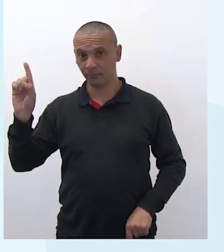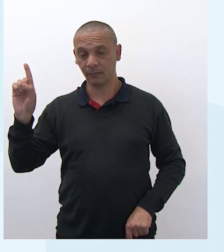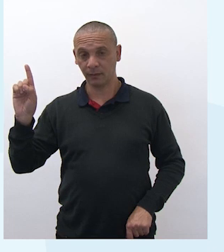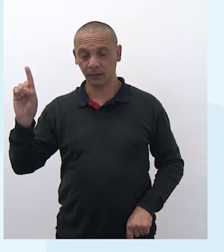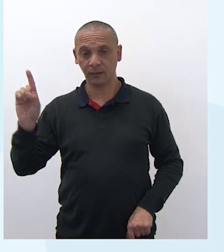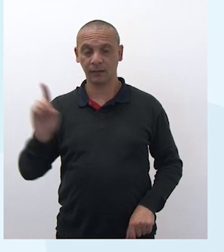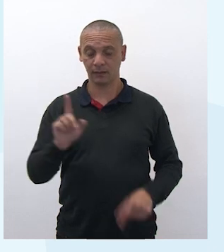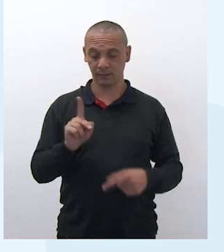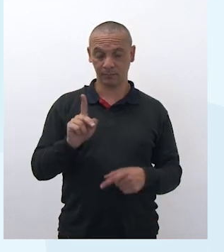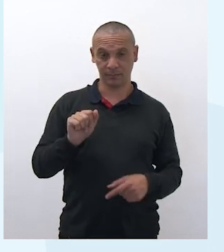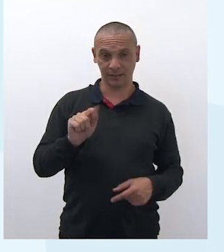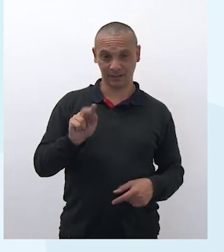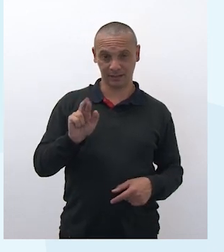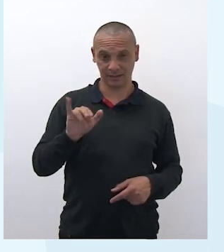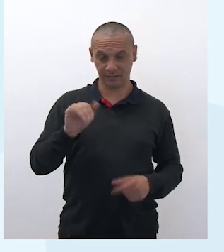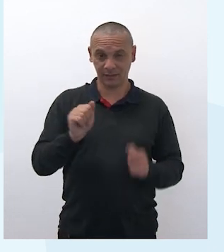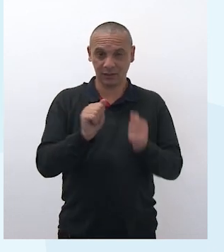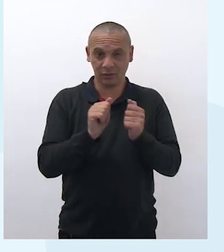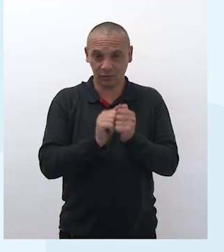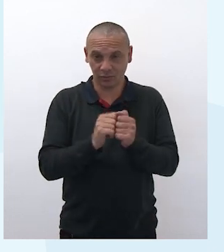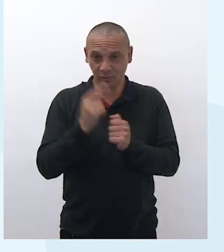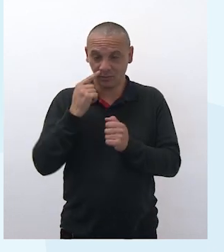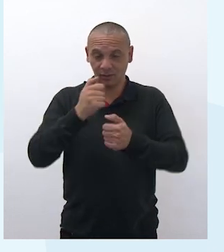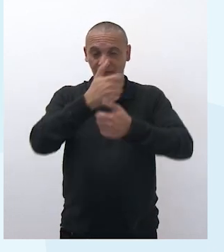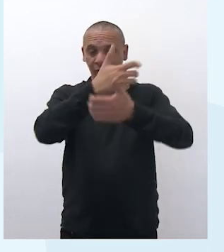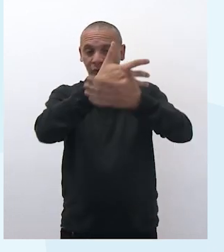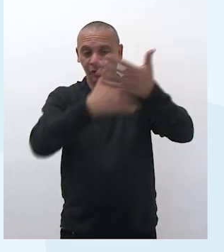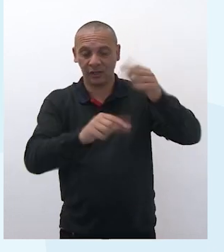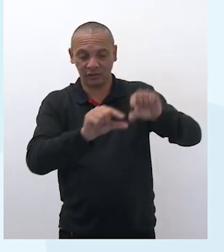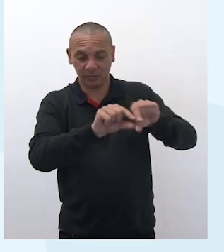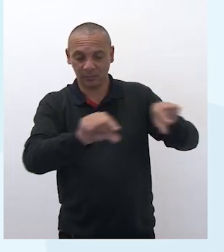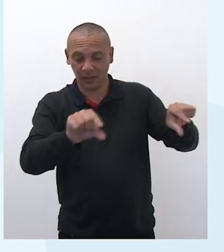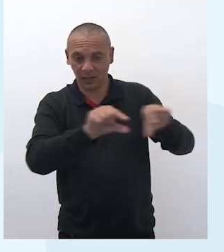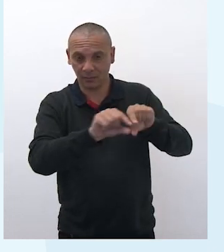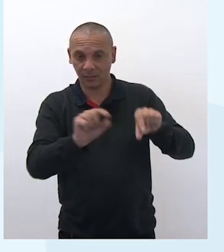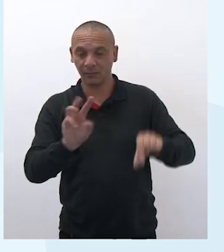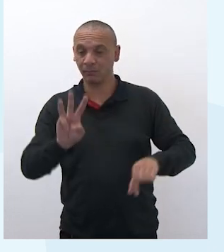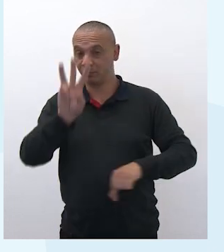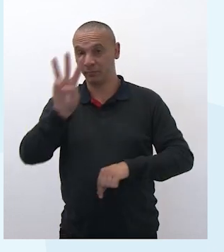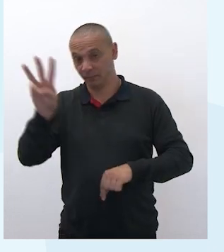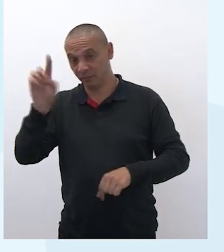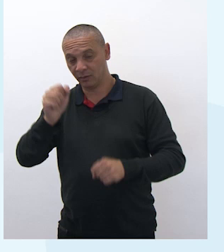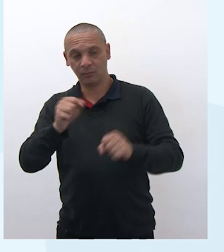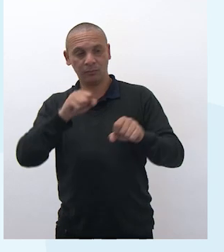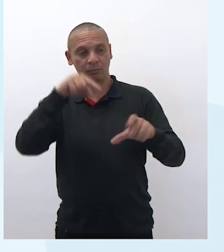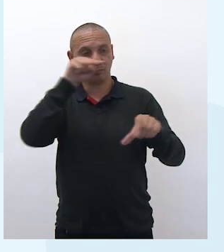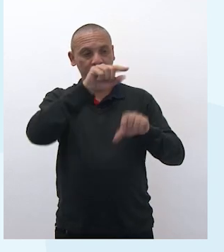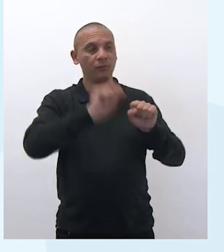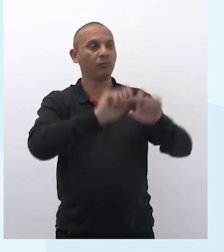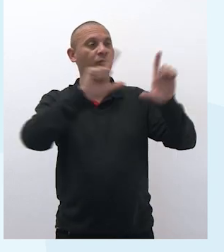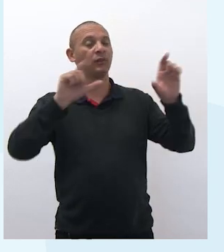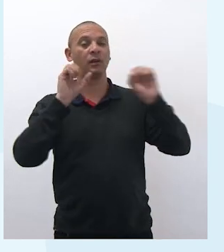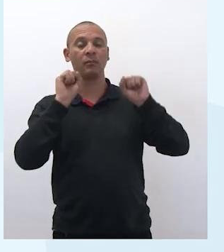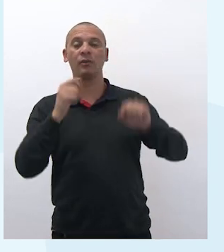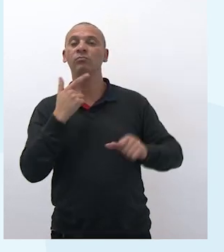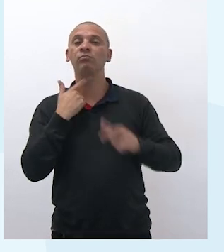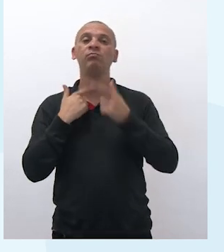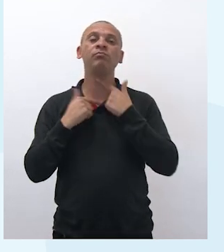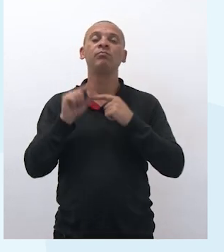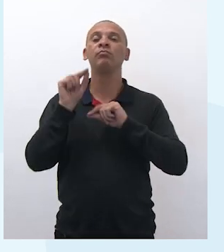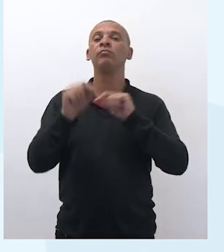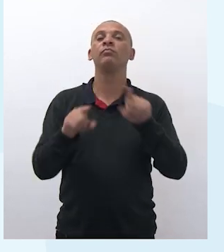nos acompanha aqui, está colocando no chat para que vocês entrem também nesse site. Quem